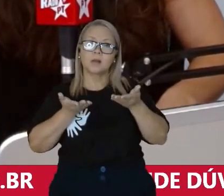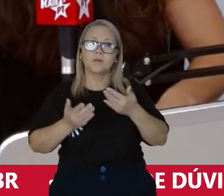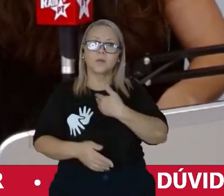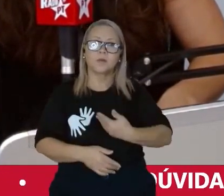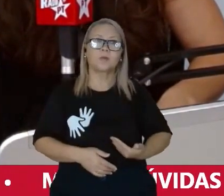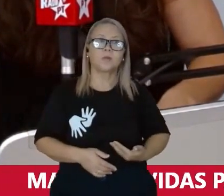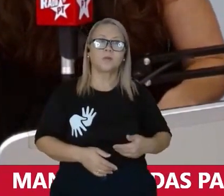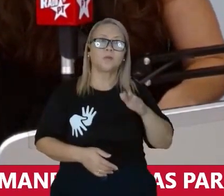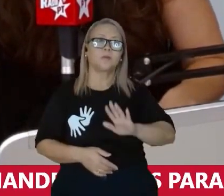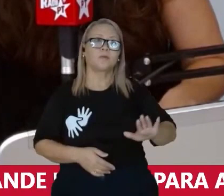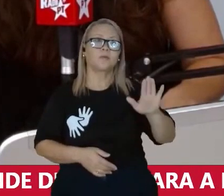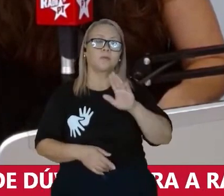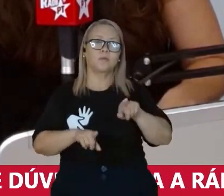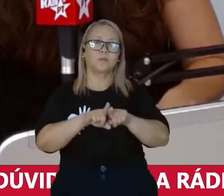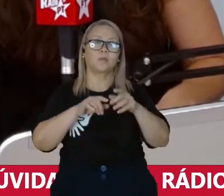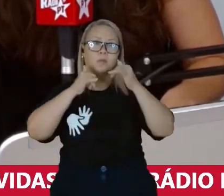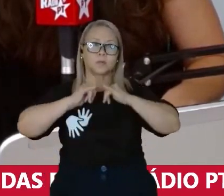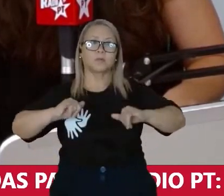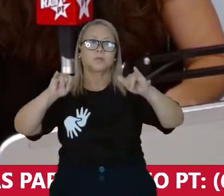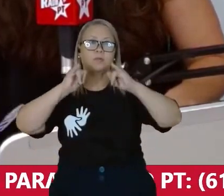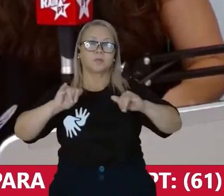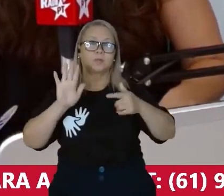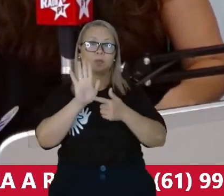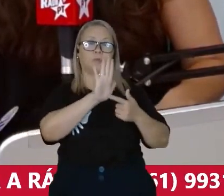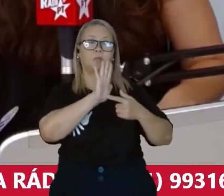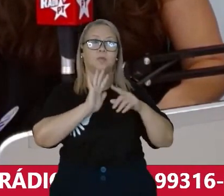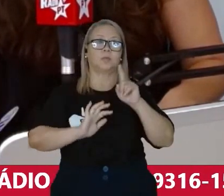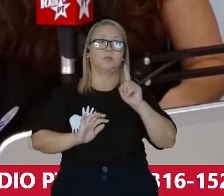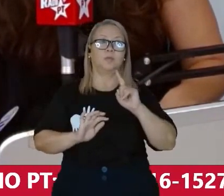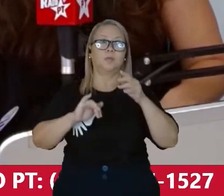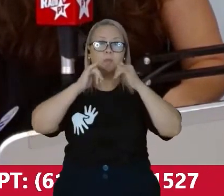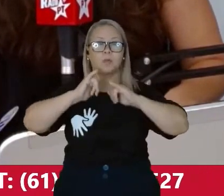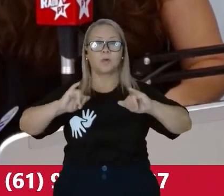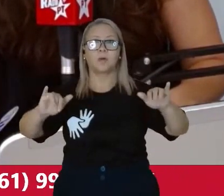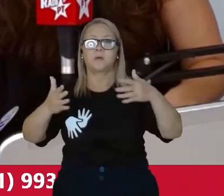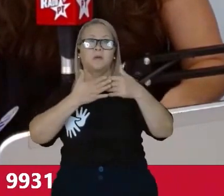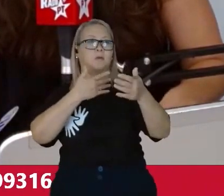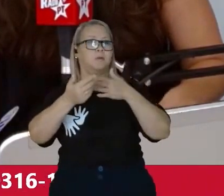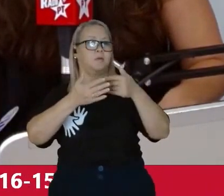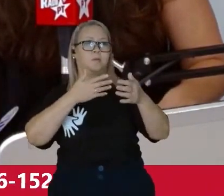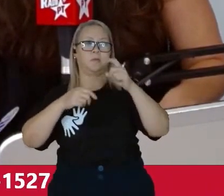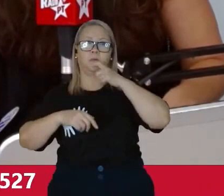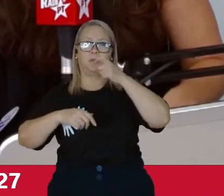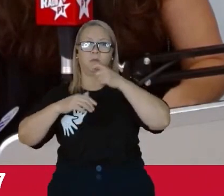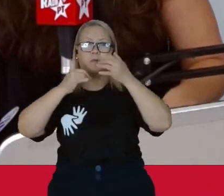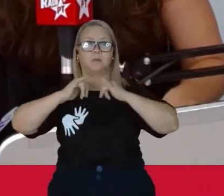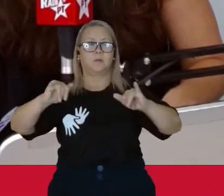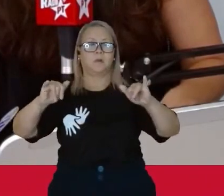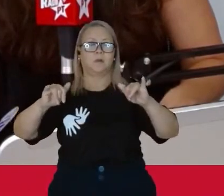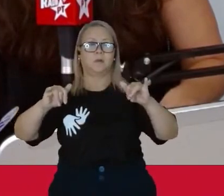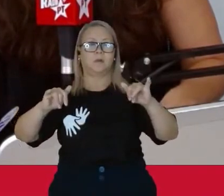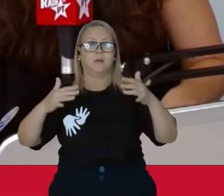governo federal a esse veículo, para mostrar que não é só um veículo aleatório disseminando fake news. É um veículo que,